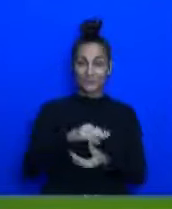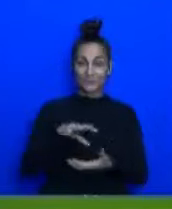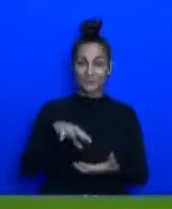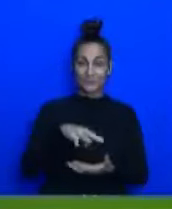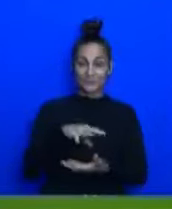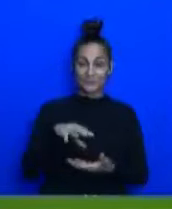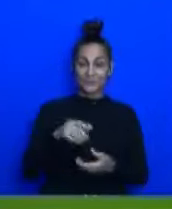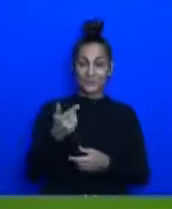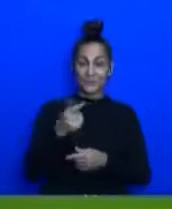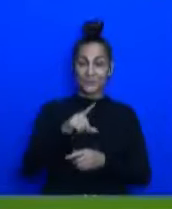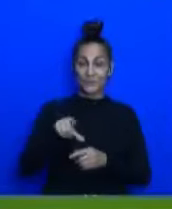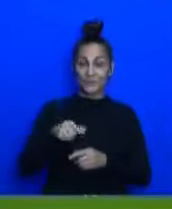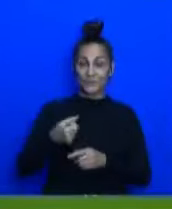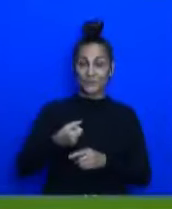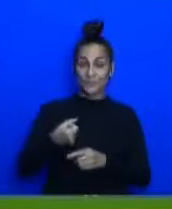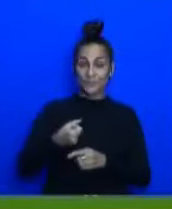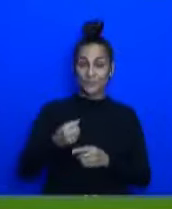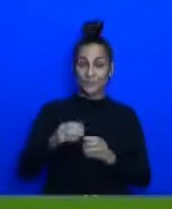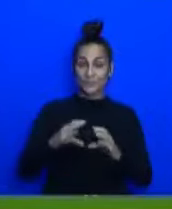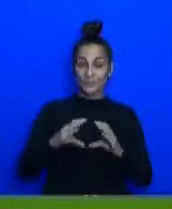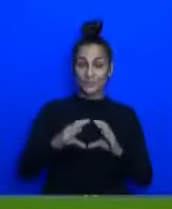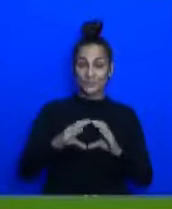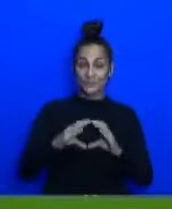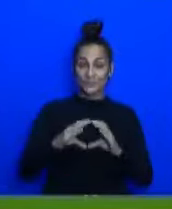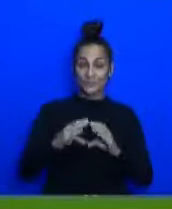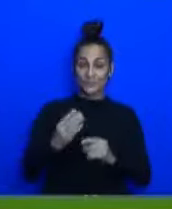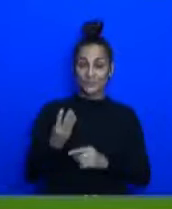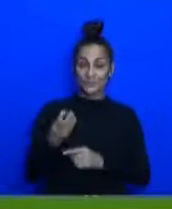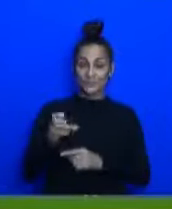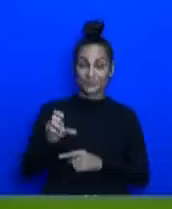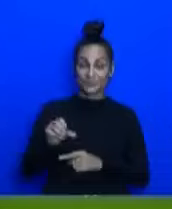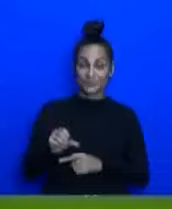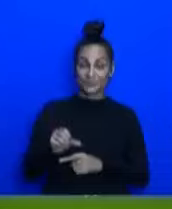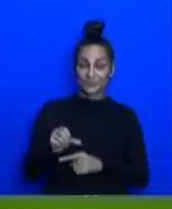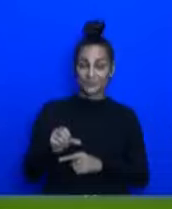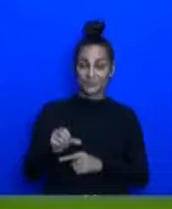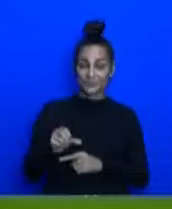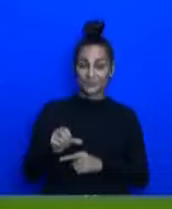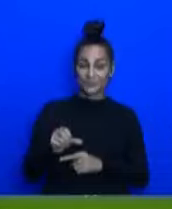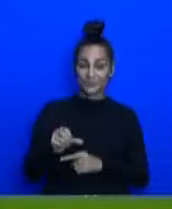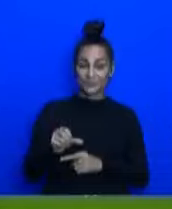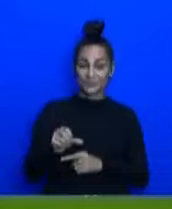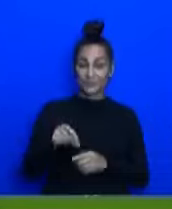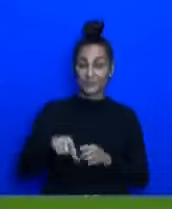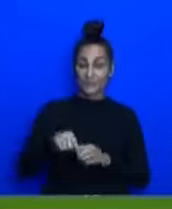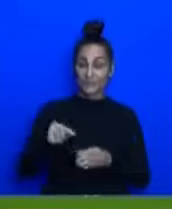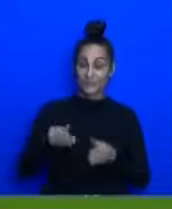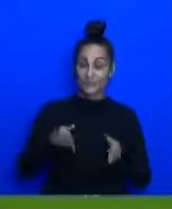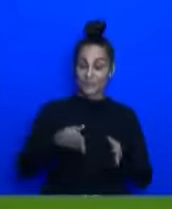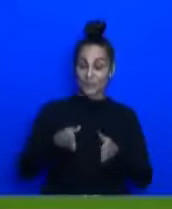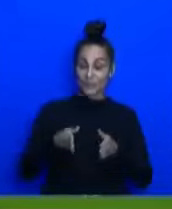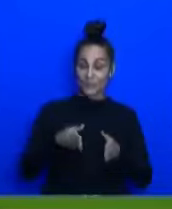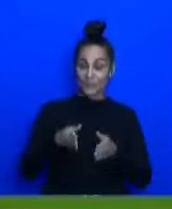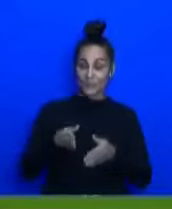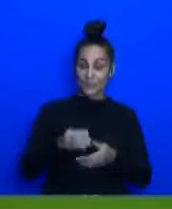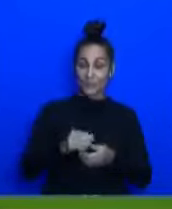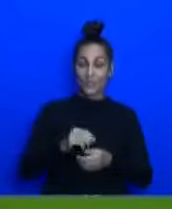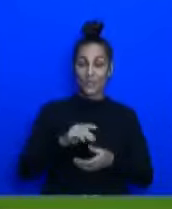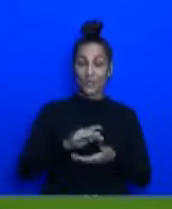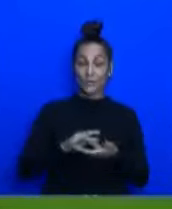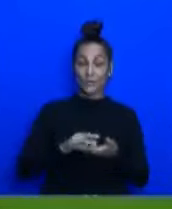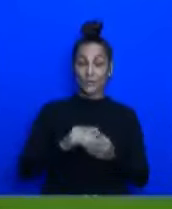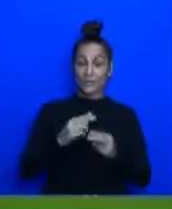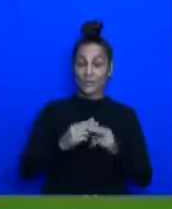ao sorteio da próxima dezena. Número 49. 49 foi sorteado nesse momento.